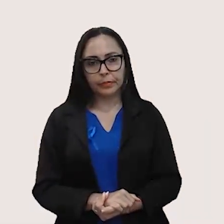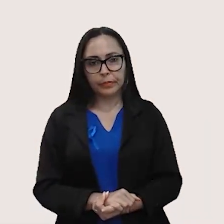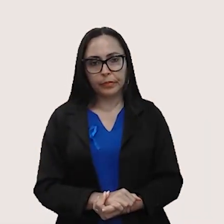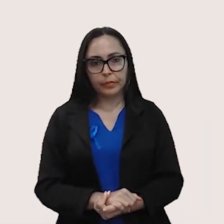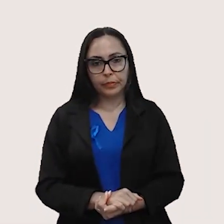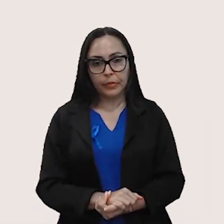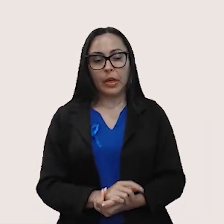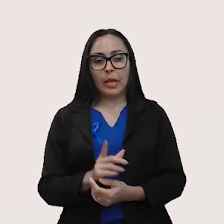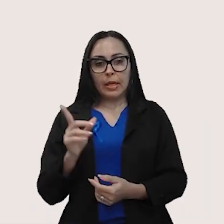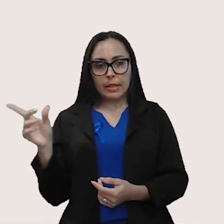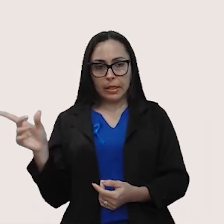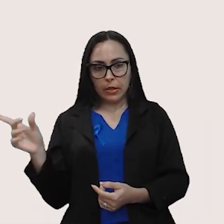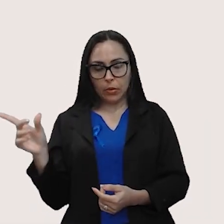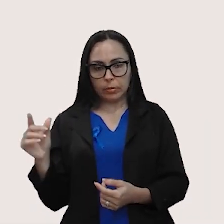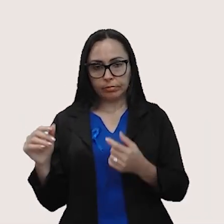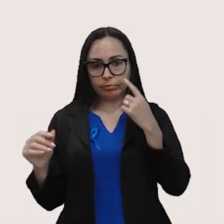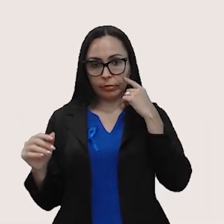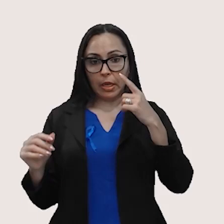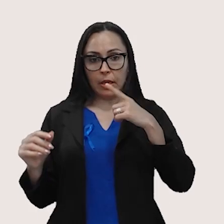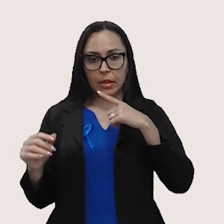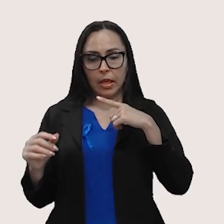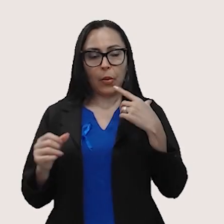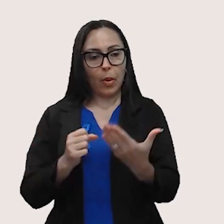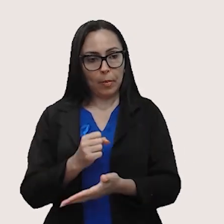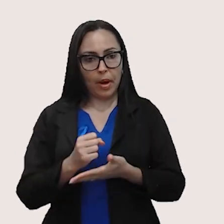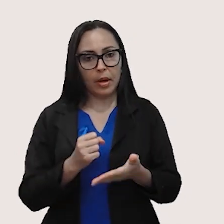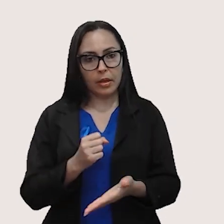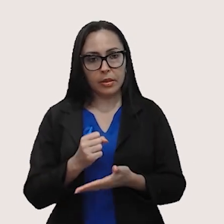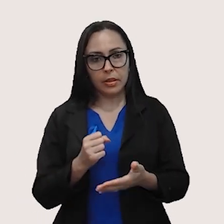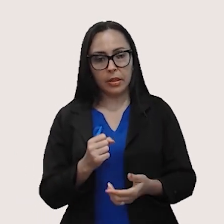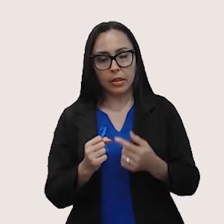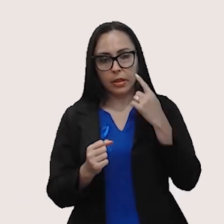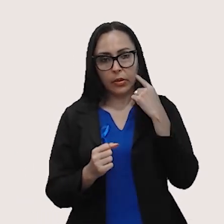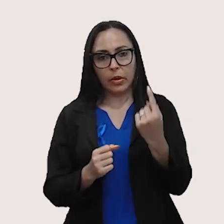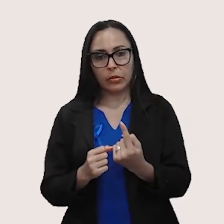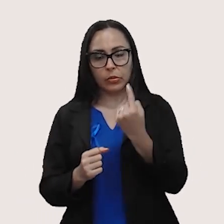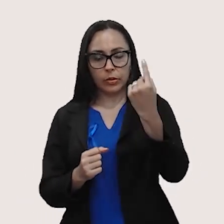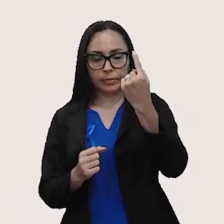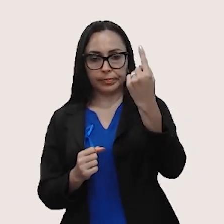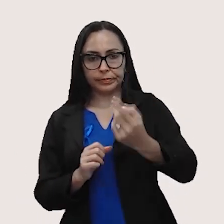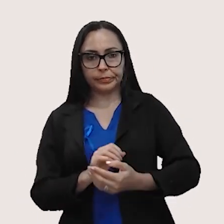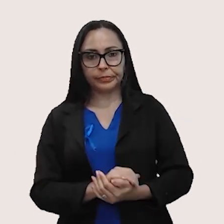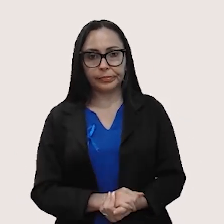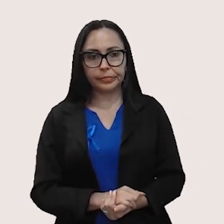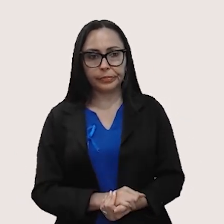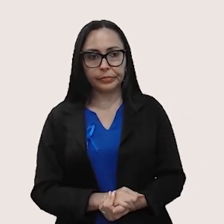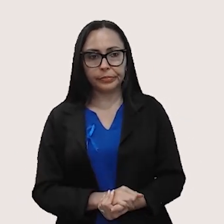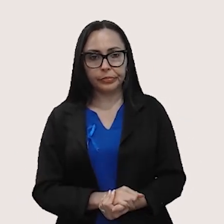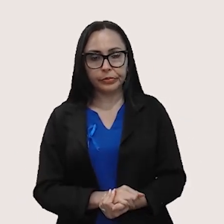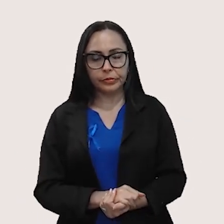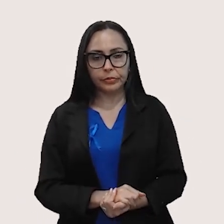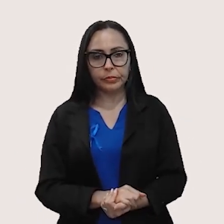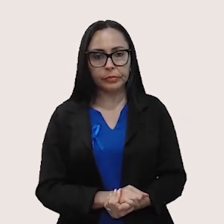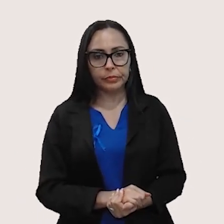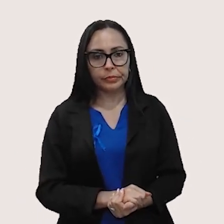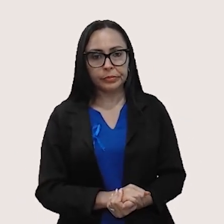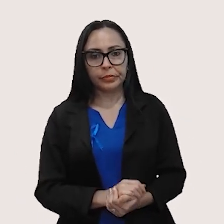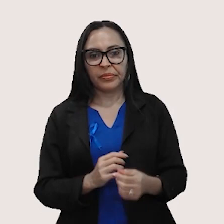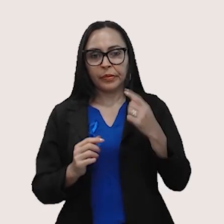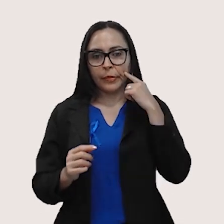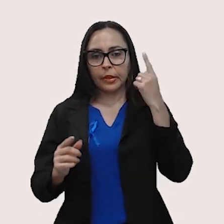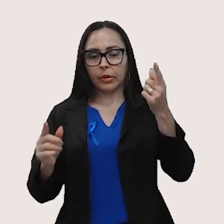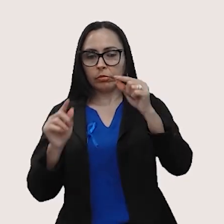triângulo tinha uma base e tinha uma altura? Olha só, aqui ó, base e altura. Essa altura